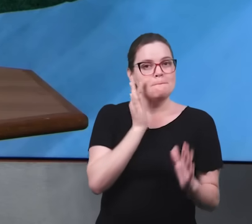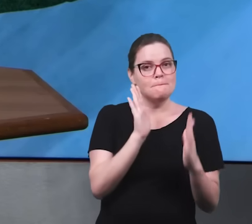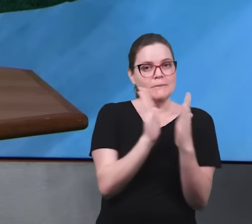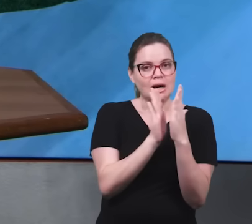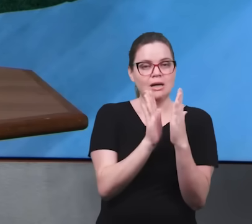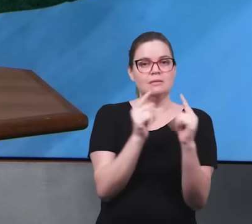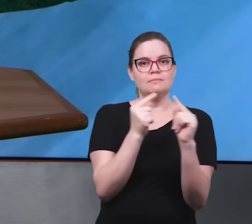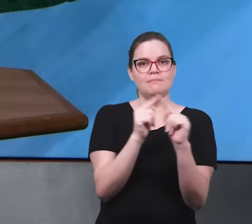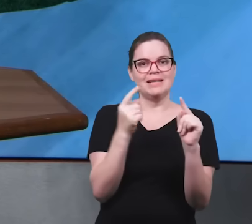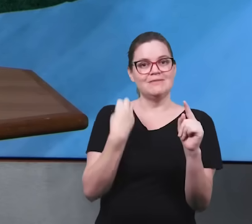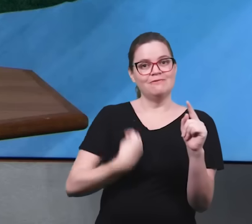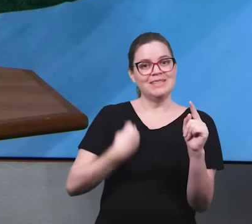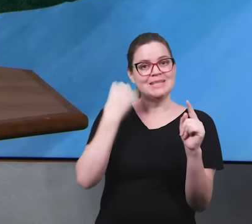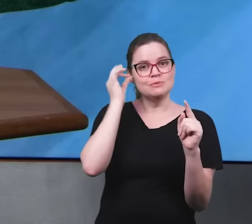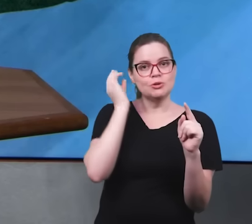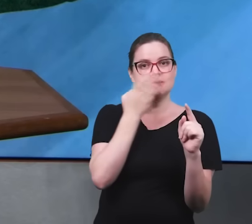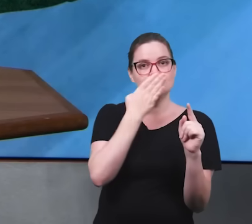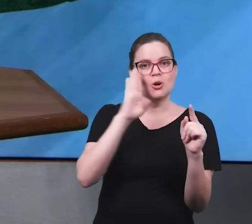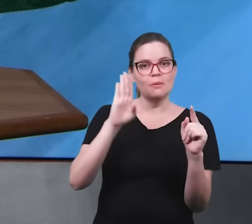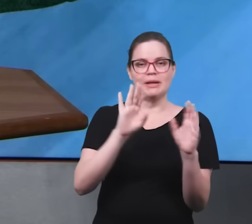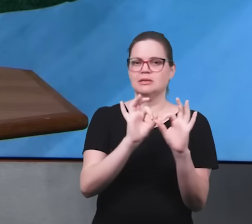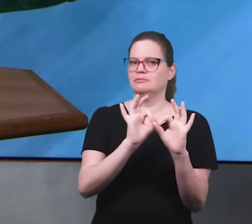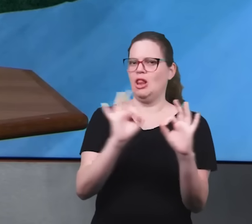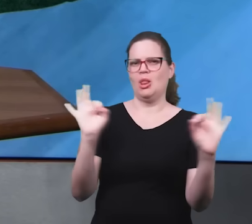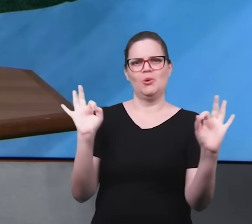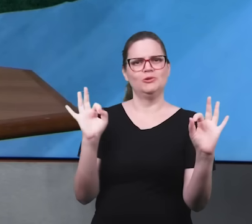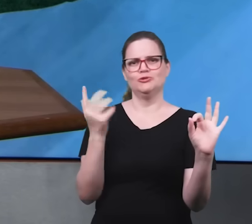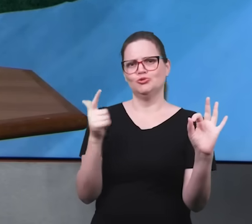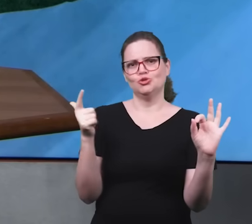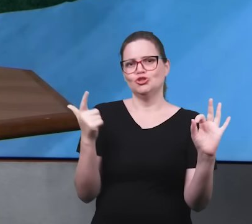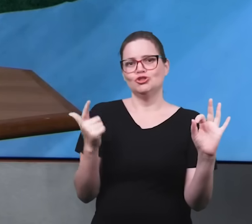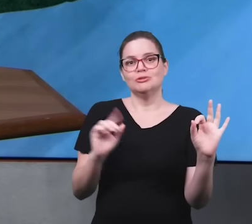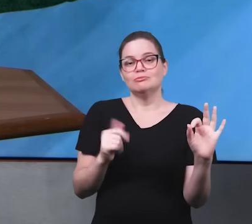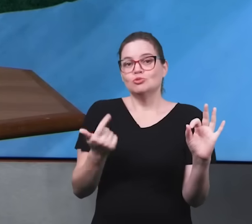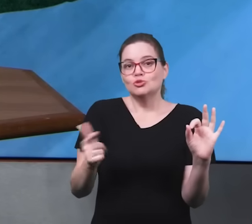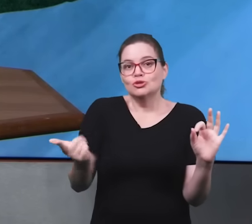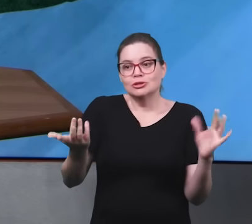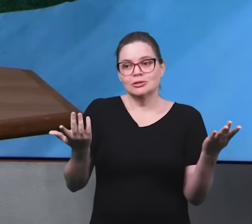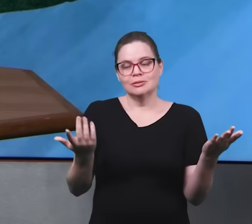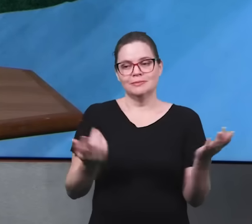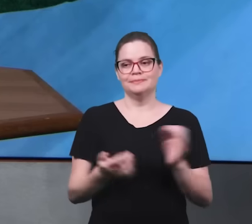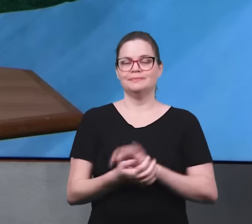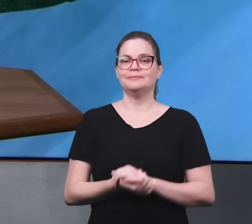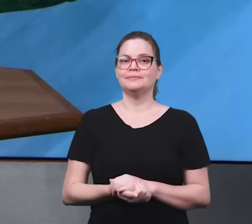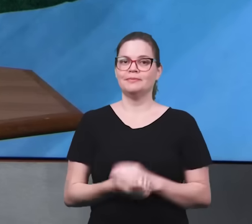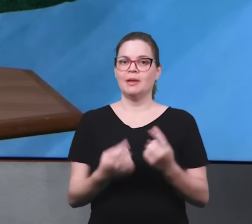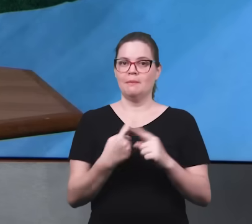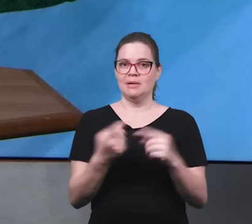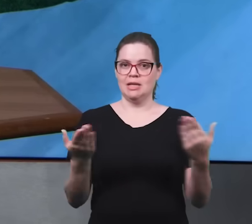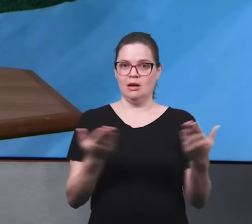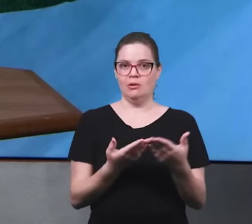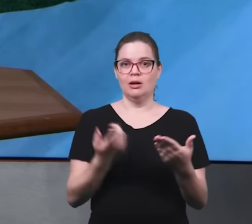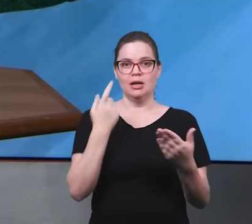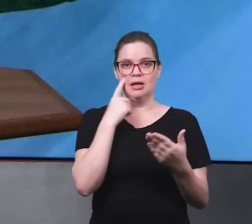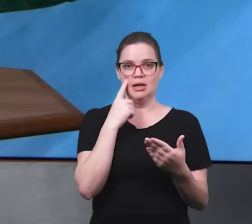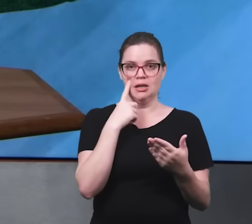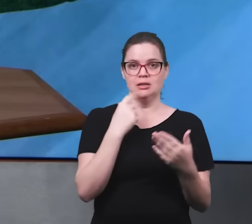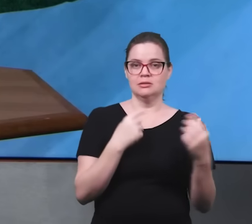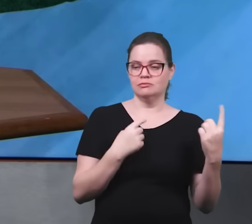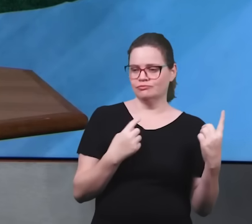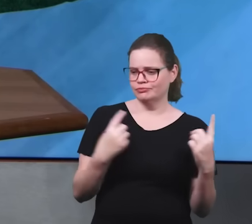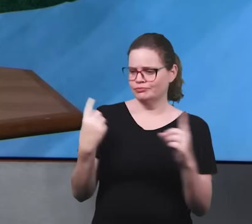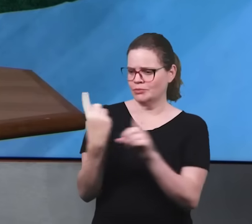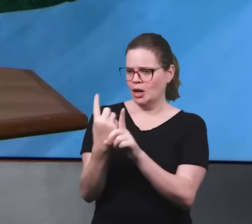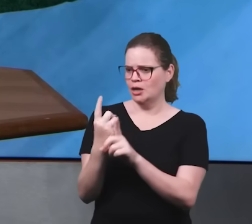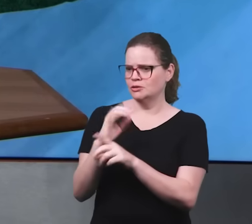mas espiritualmente distante da promessa. Mas agora, quando eles chegam ali